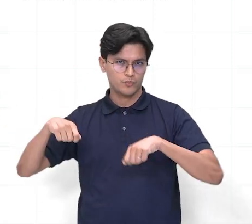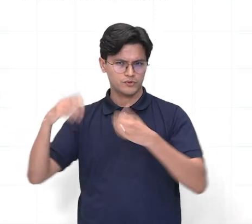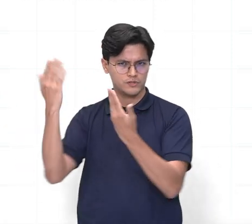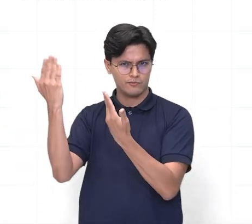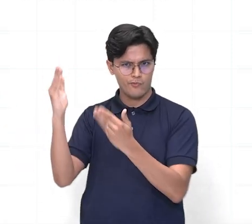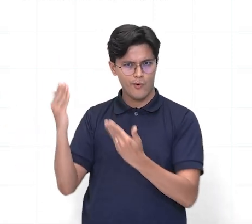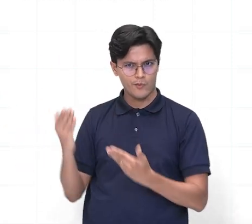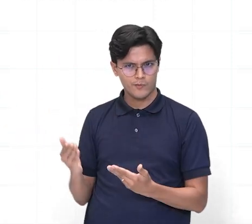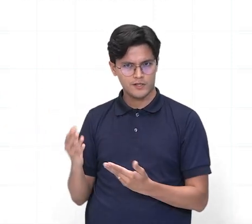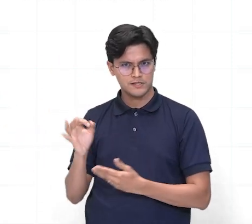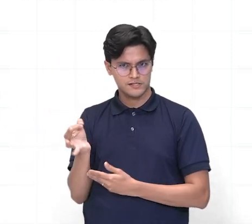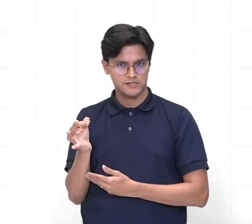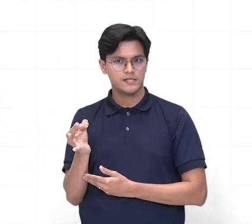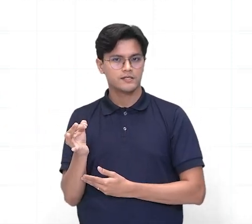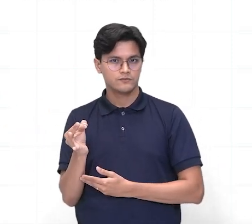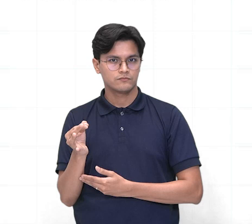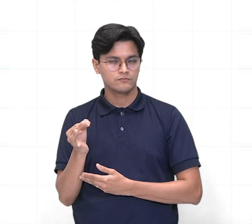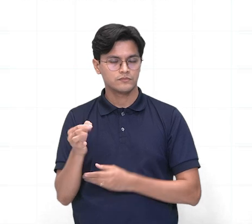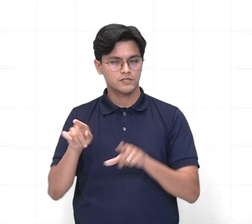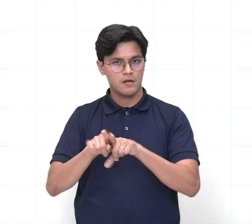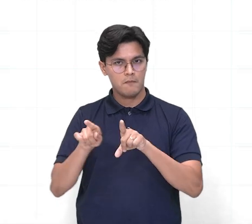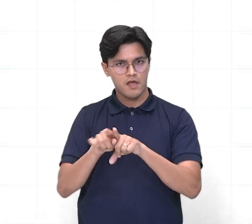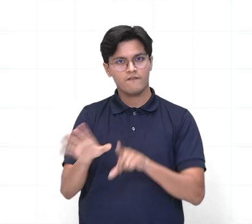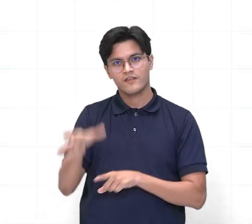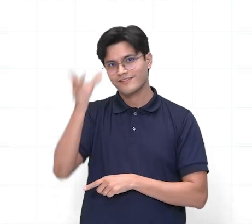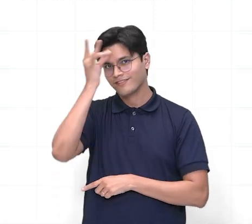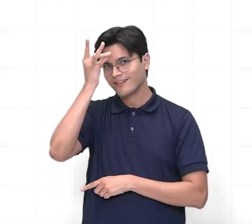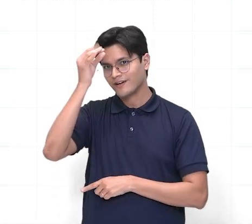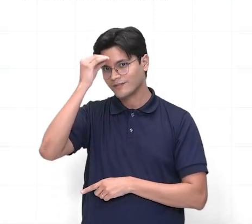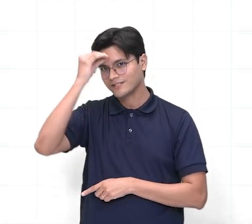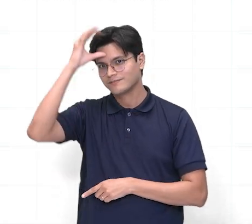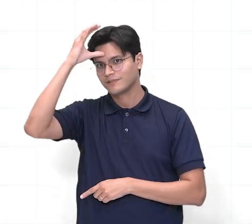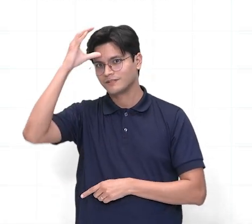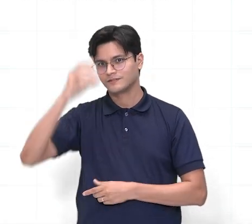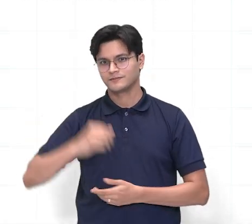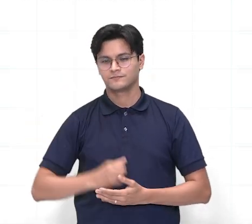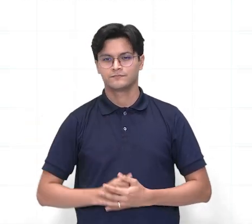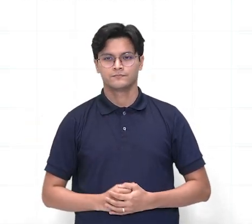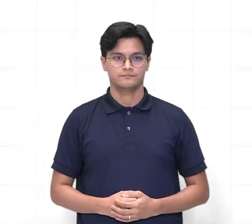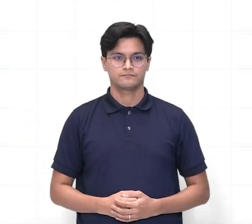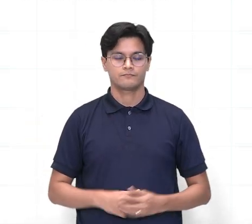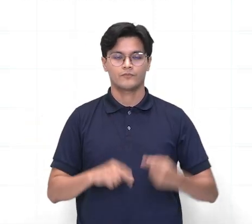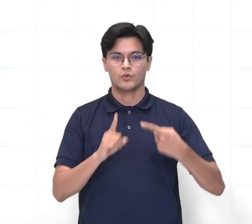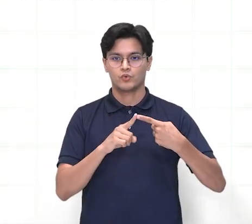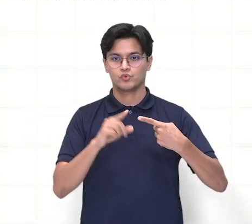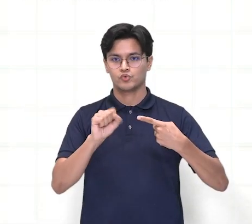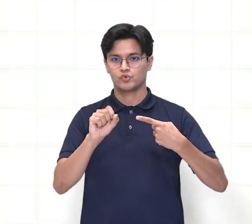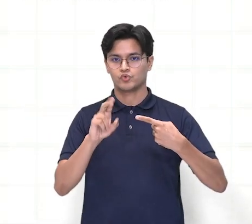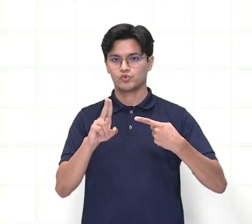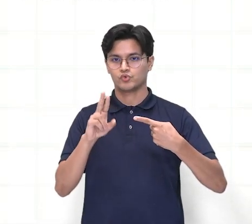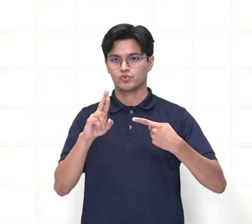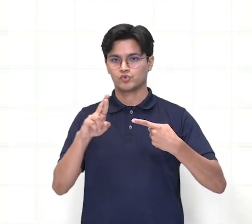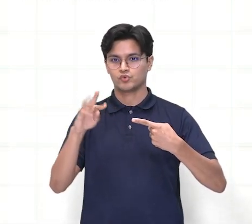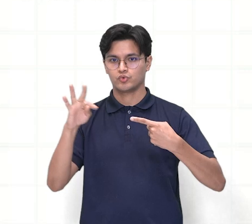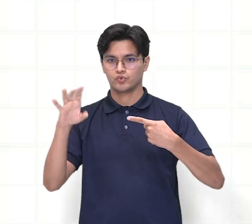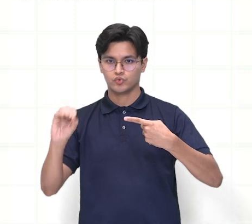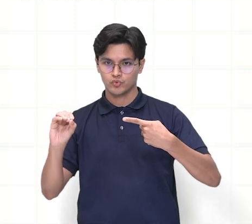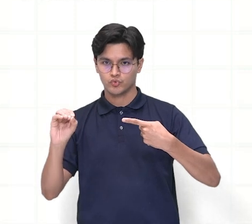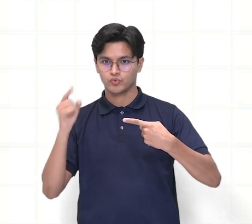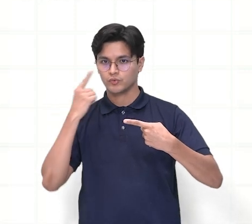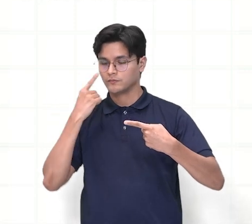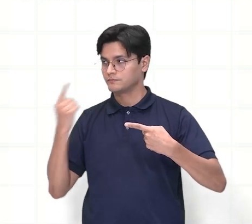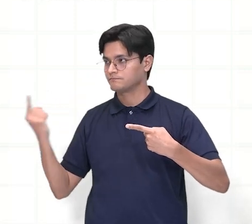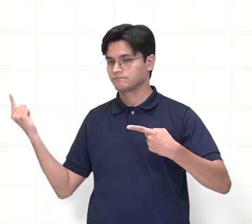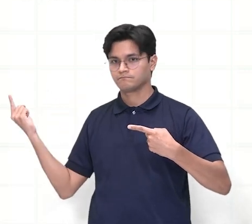fixar esse conhecimento. Vejam aí. O surto, né, aquilo que nós